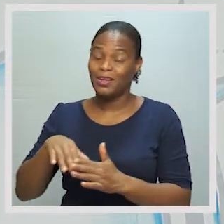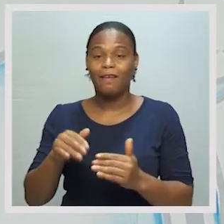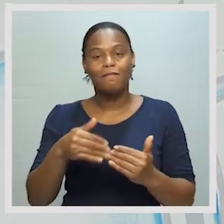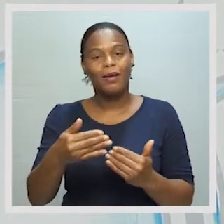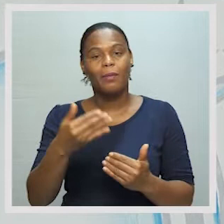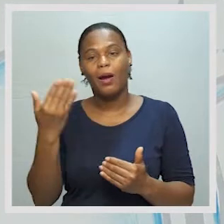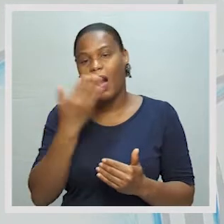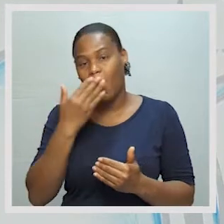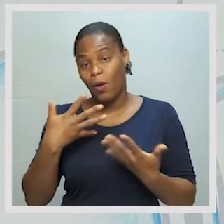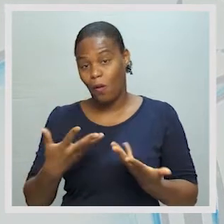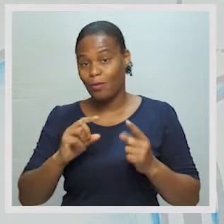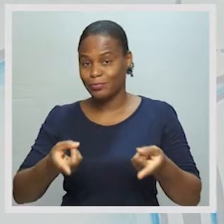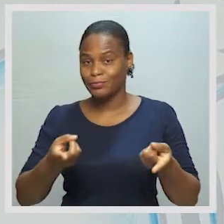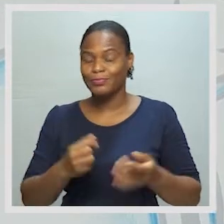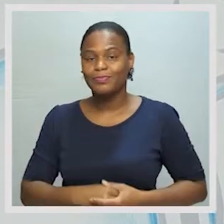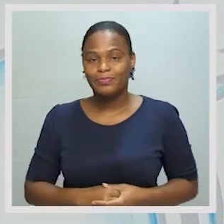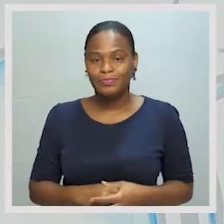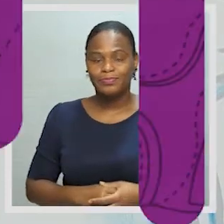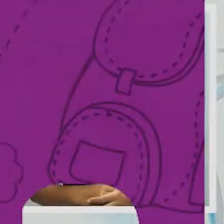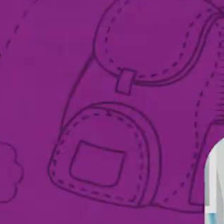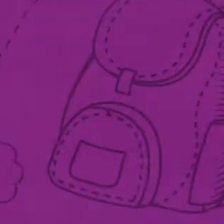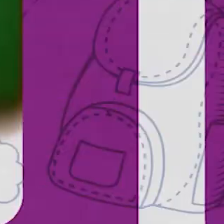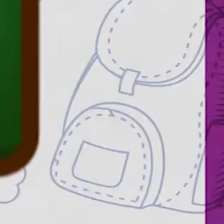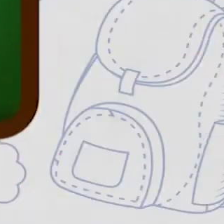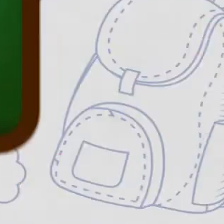vamos iniciar a nossa aula de hoje.